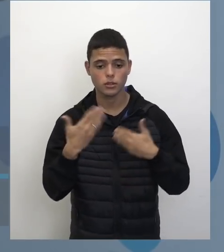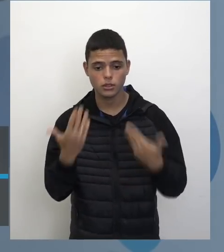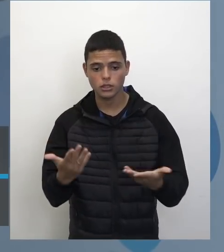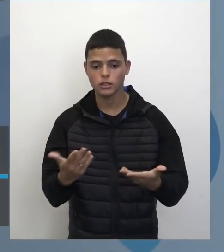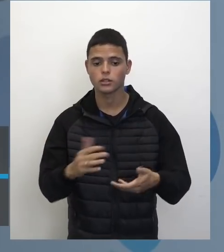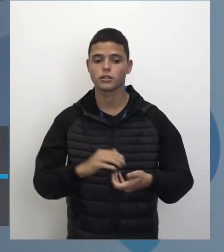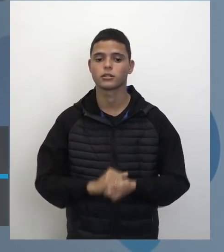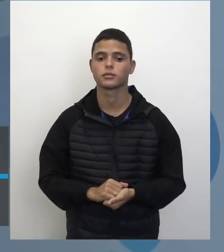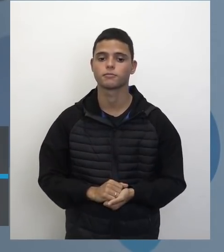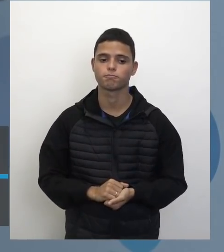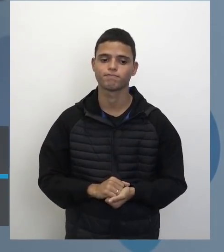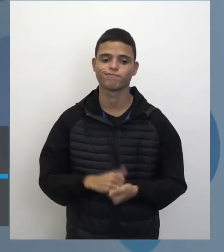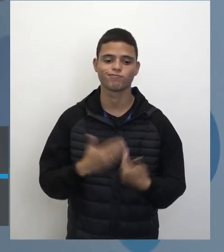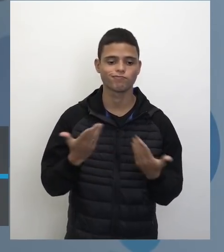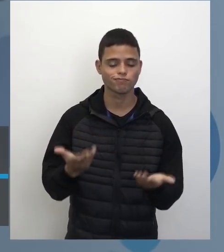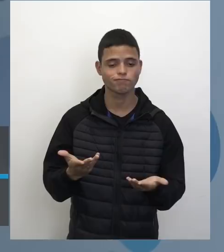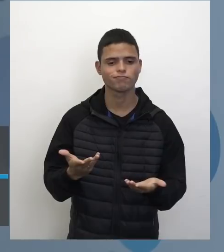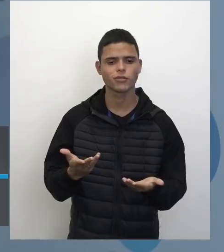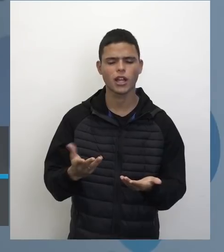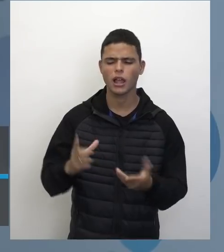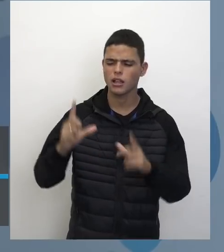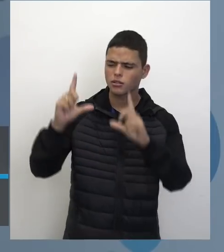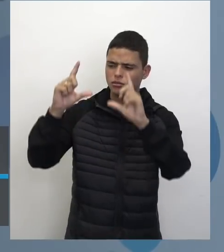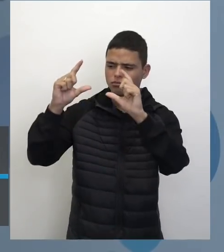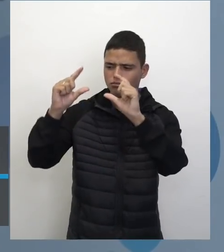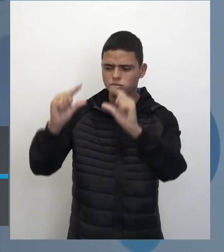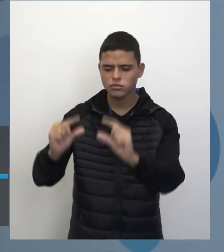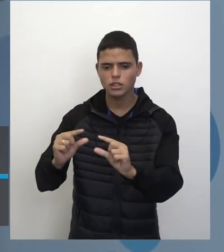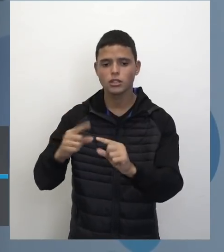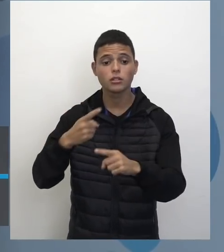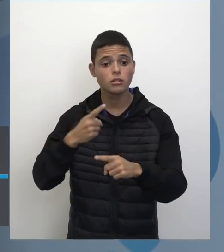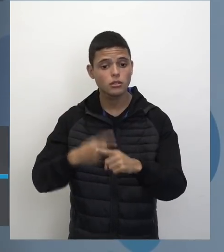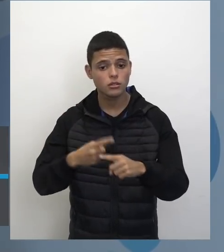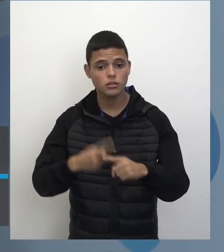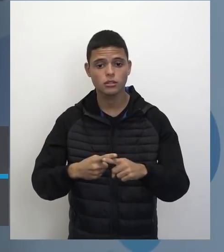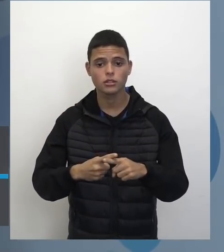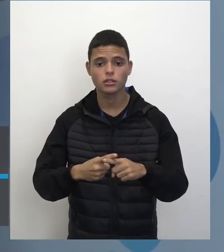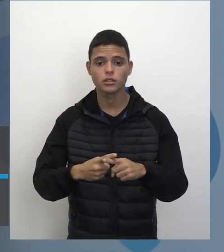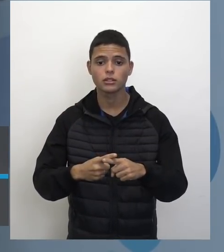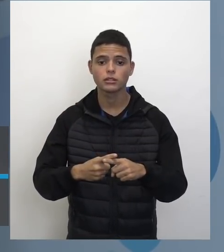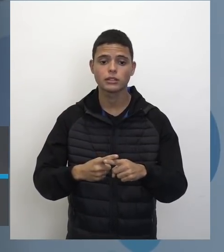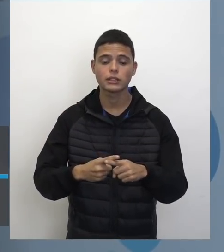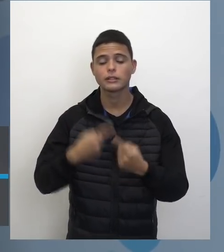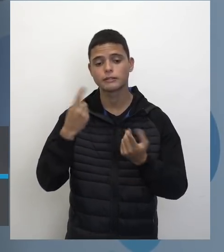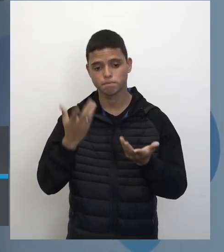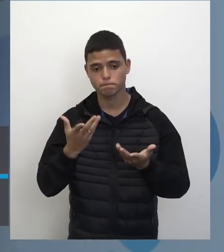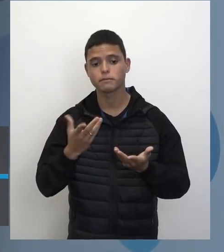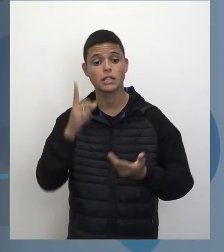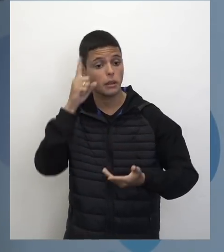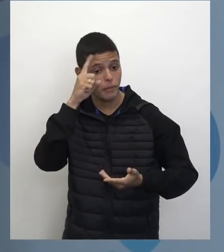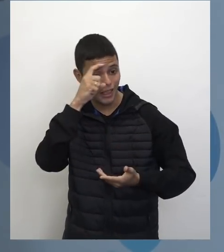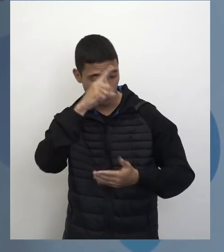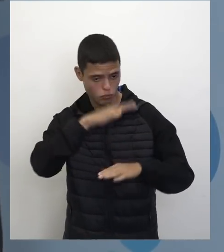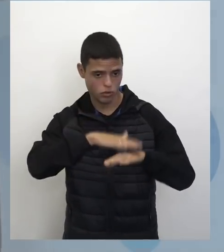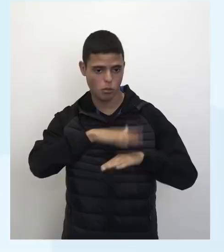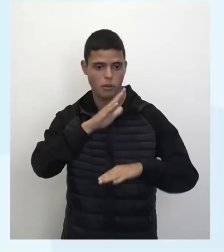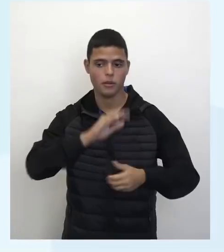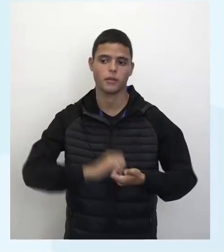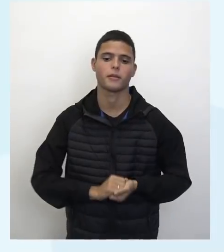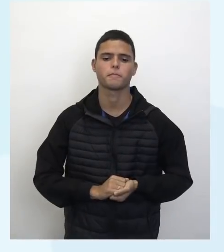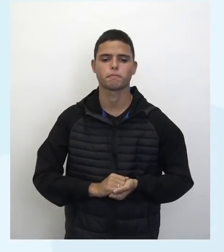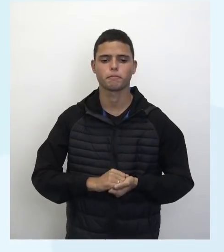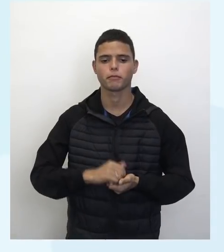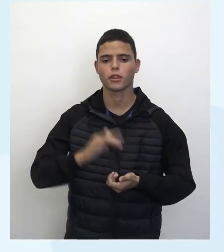assim, esse aqui tá pequeno, né? Então, vamos complicar. Vamos. Então,